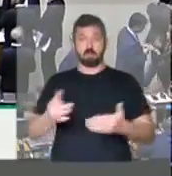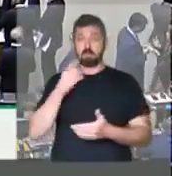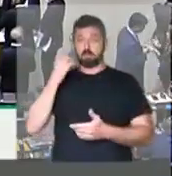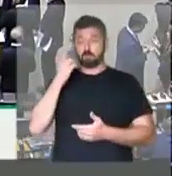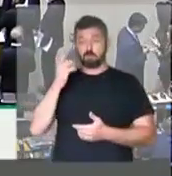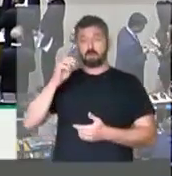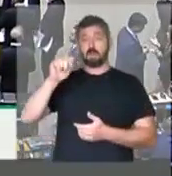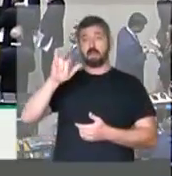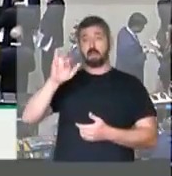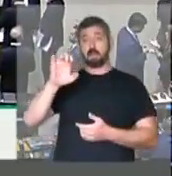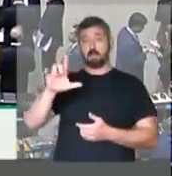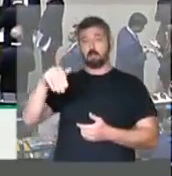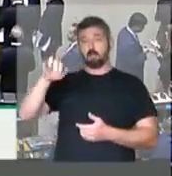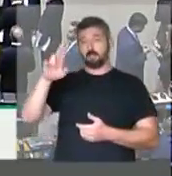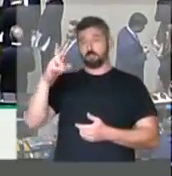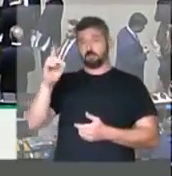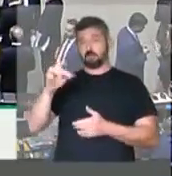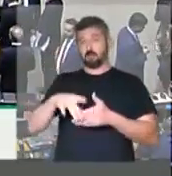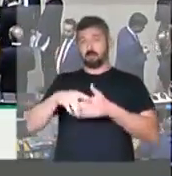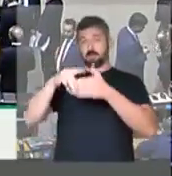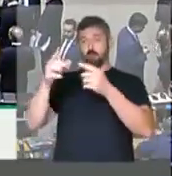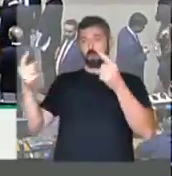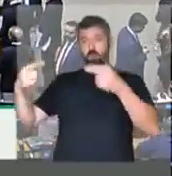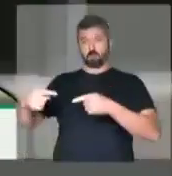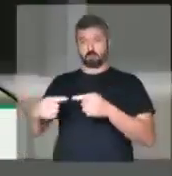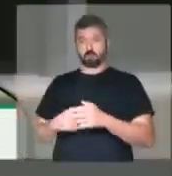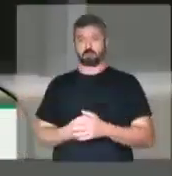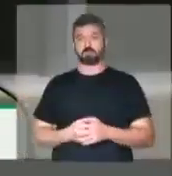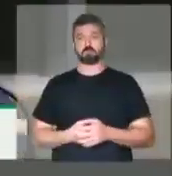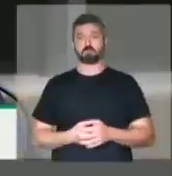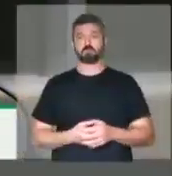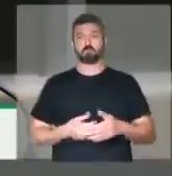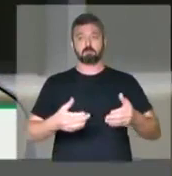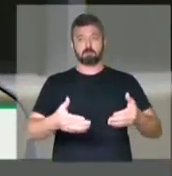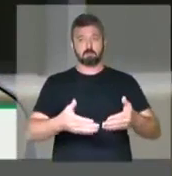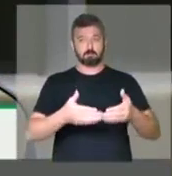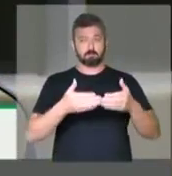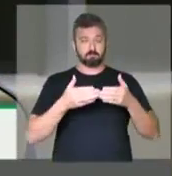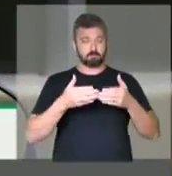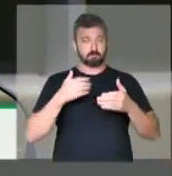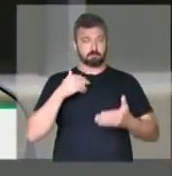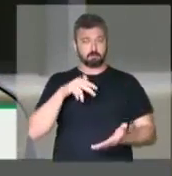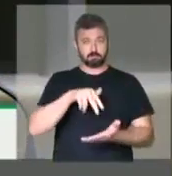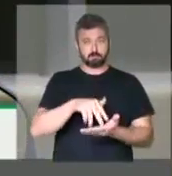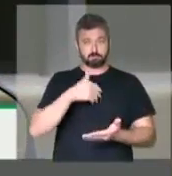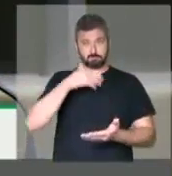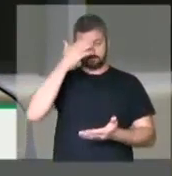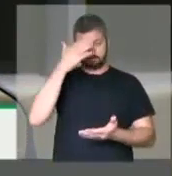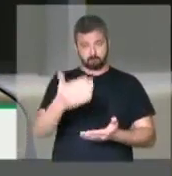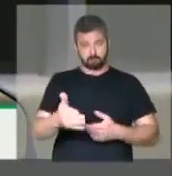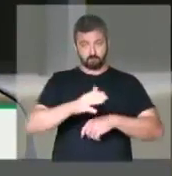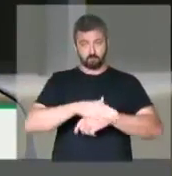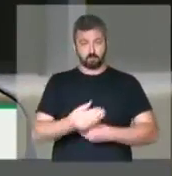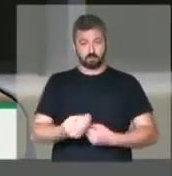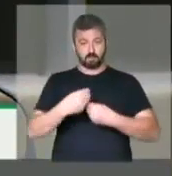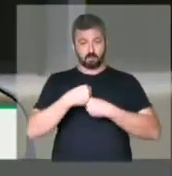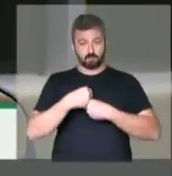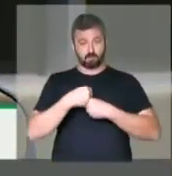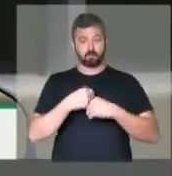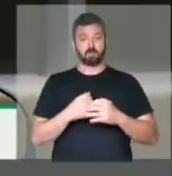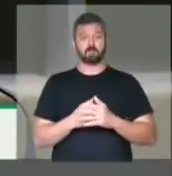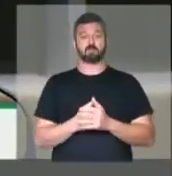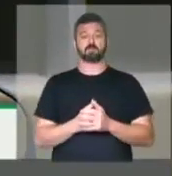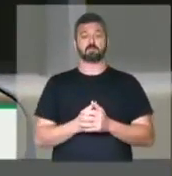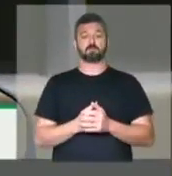Deputado Leão Machado, pela liderança da oposição. Eu peço licença para ocupar esse espaço e agradeço o espaço dessa tribuna,